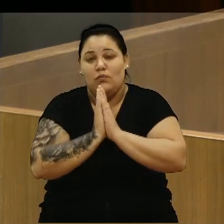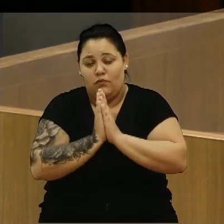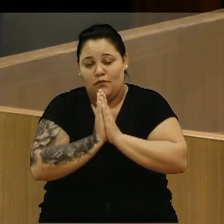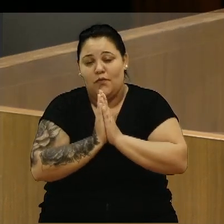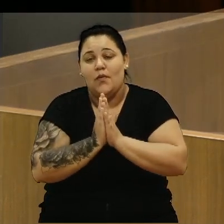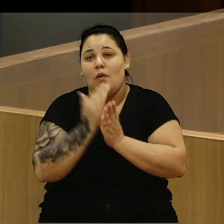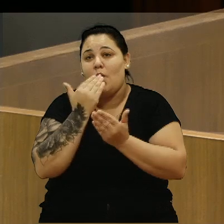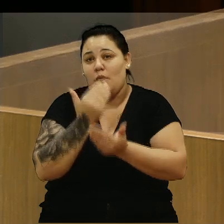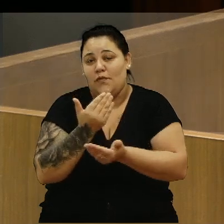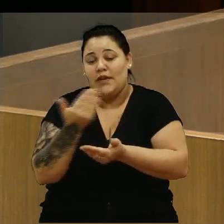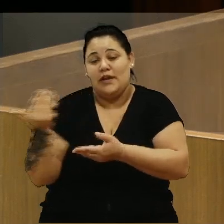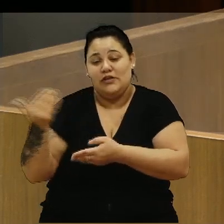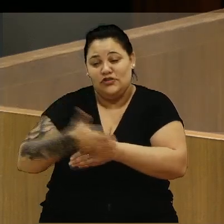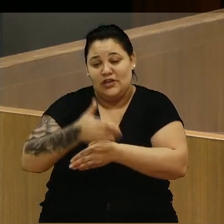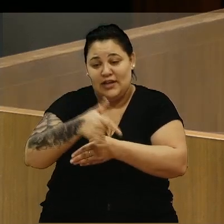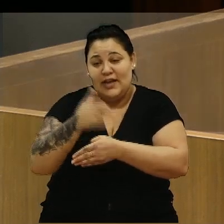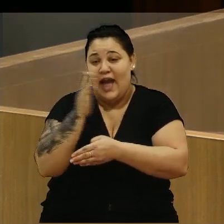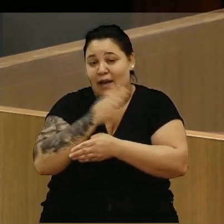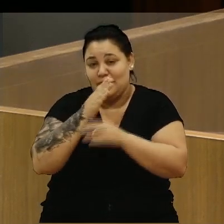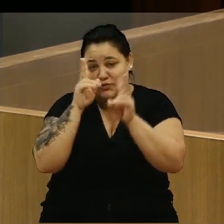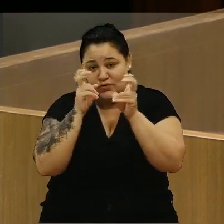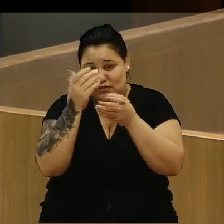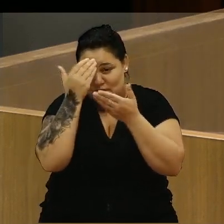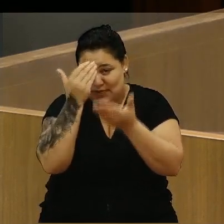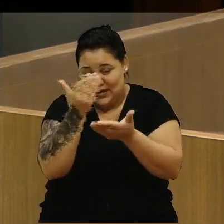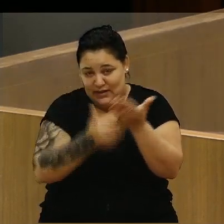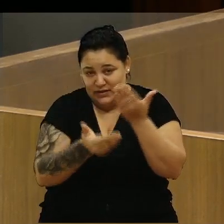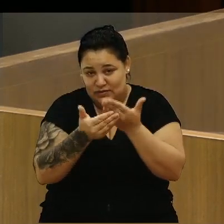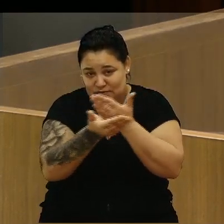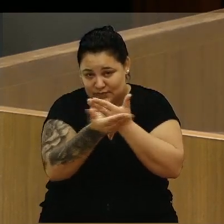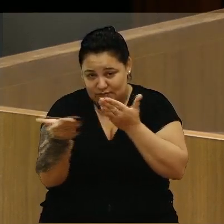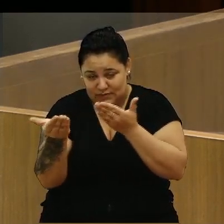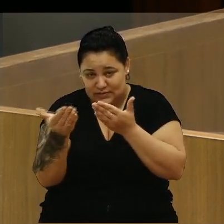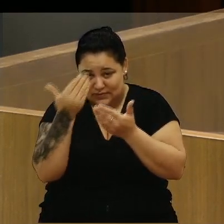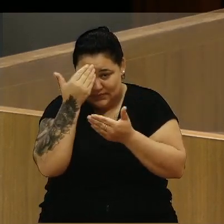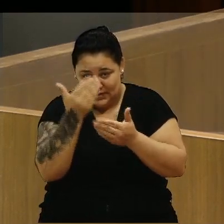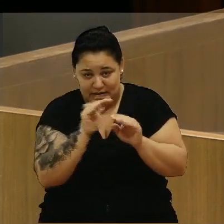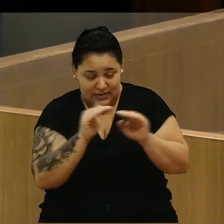quanto antes na nossa pauta. Obrigada à